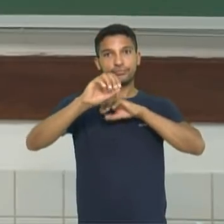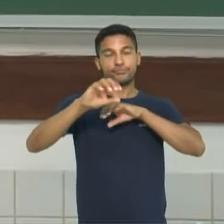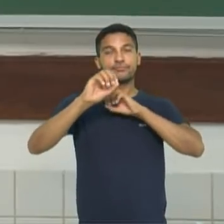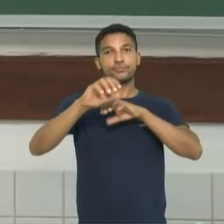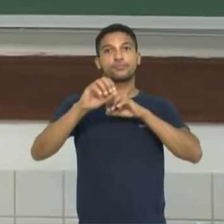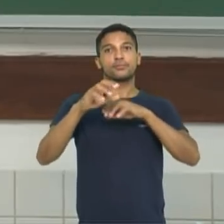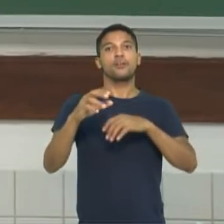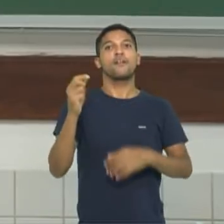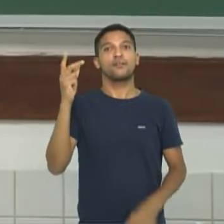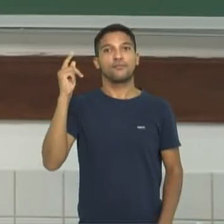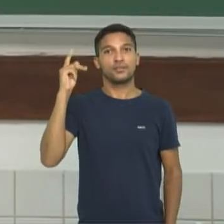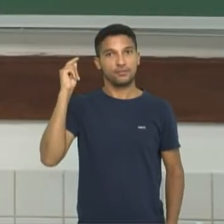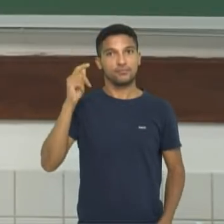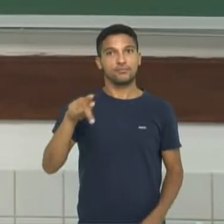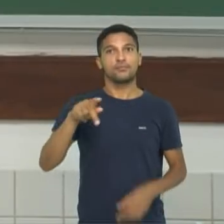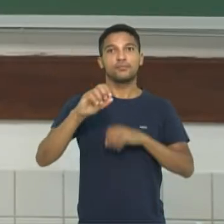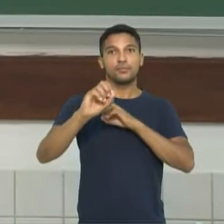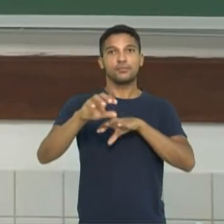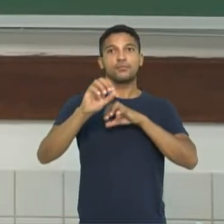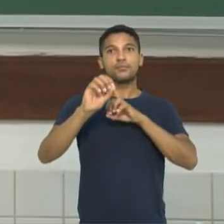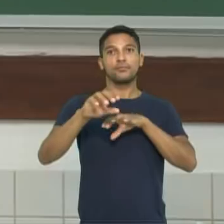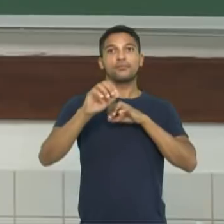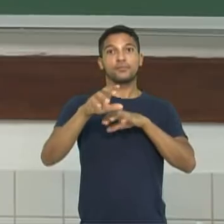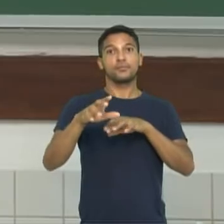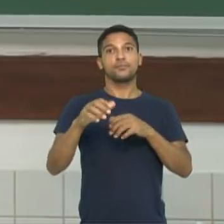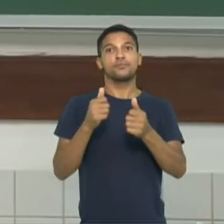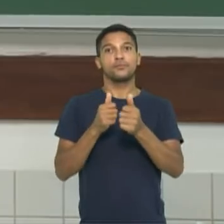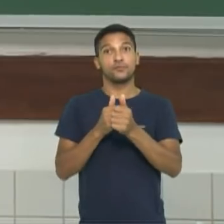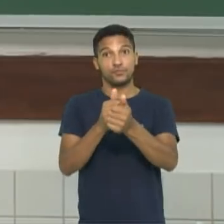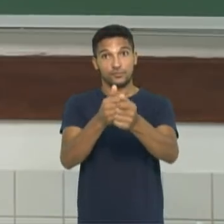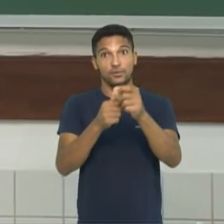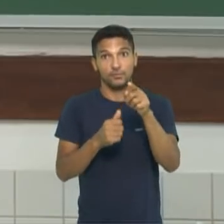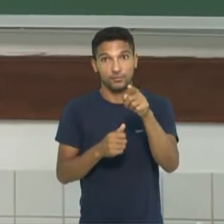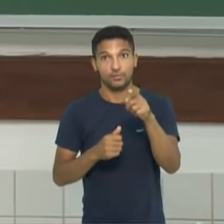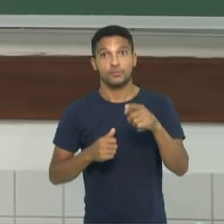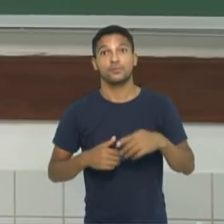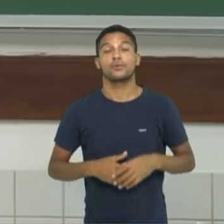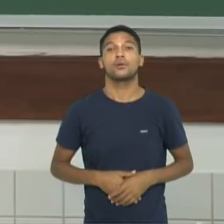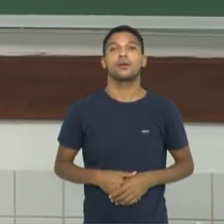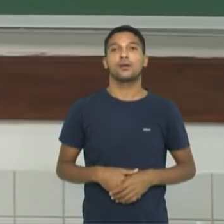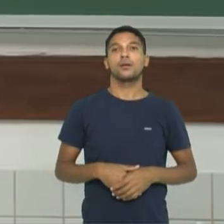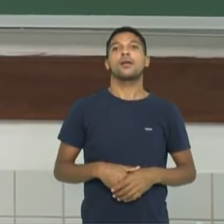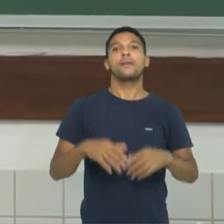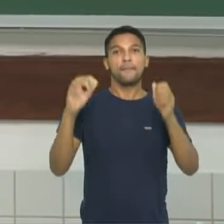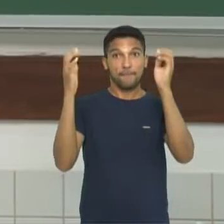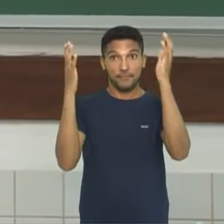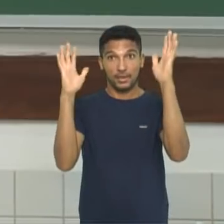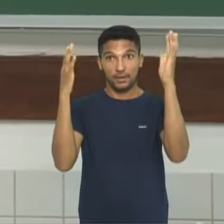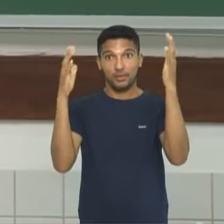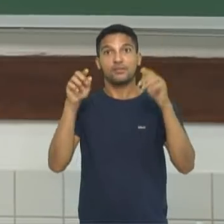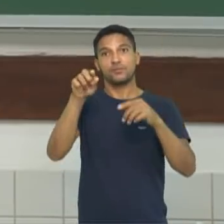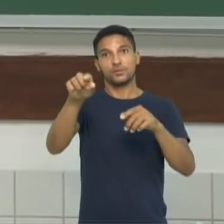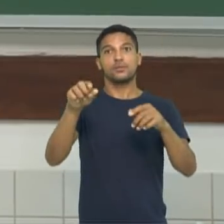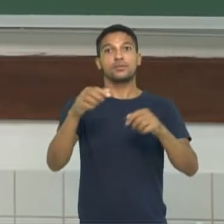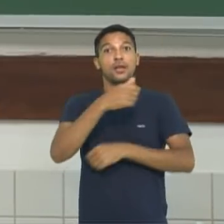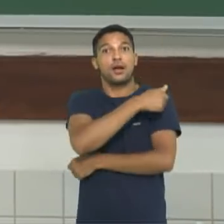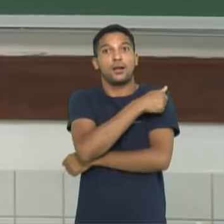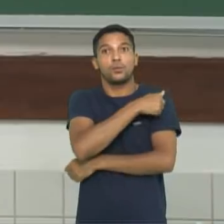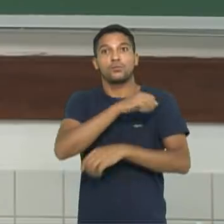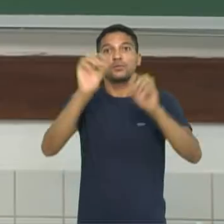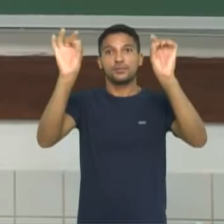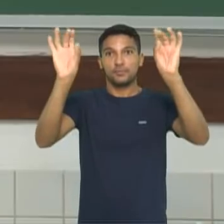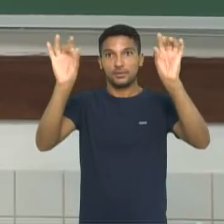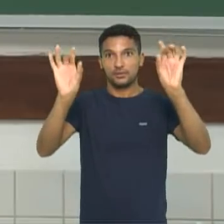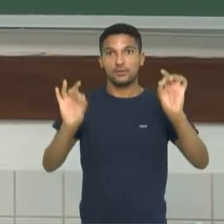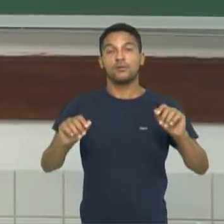juntos há um bom tempo, Então, quero reforçar os meus parabéns, dizer que vocês são muito especiais por estarem aí assistindo as